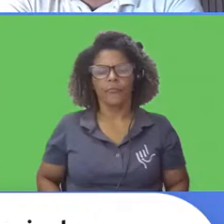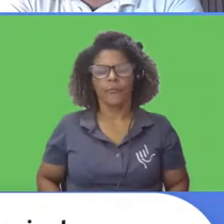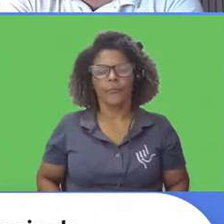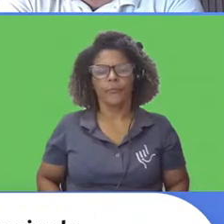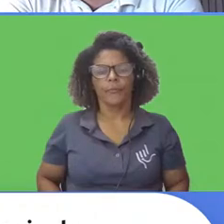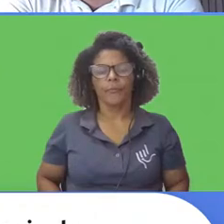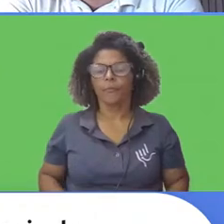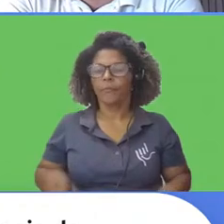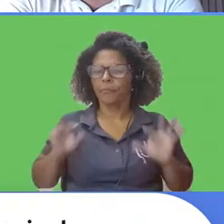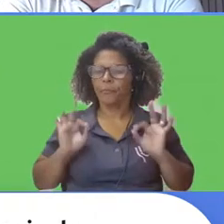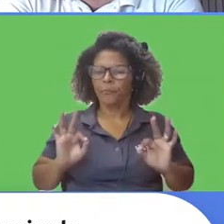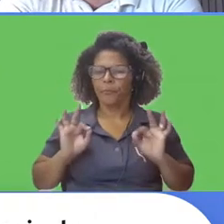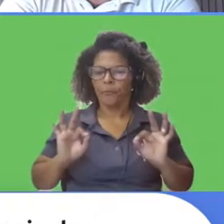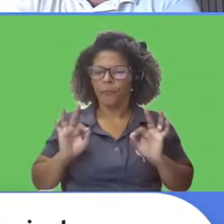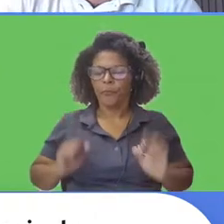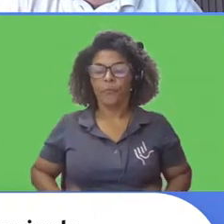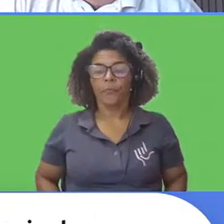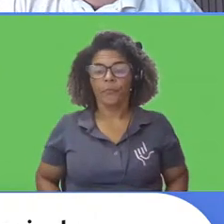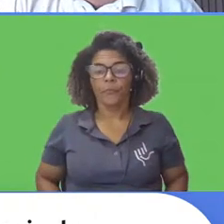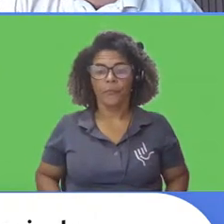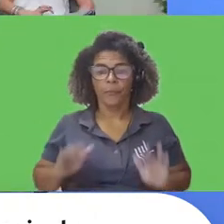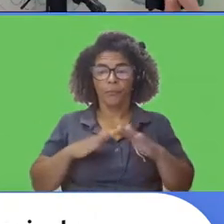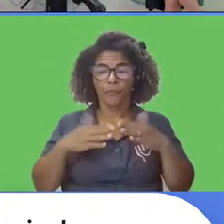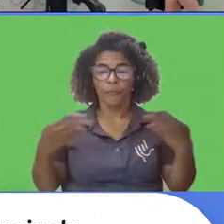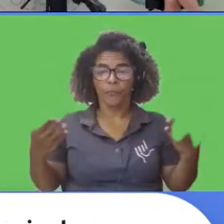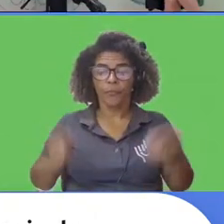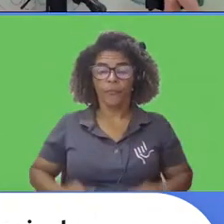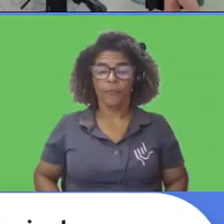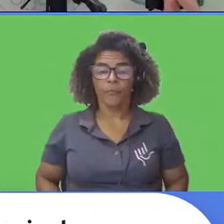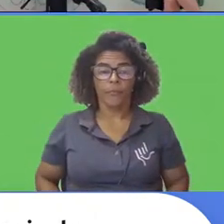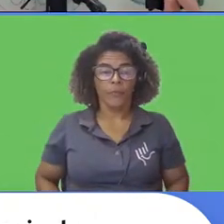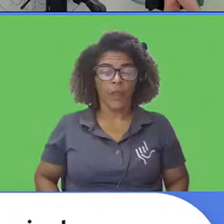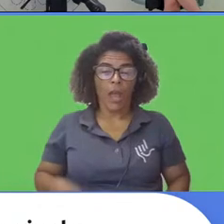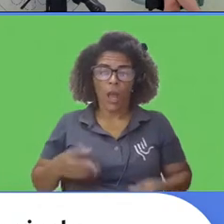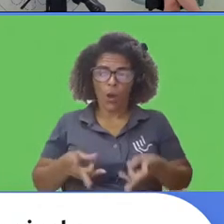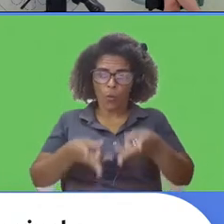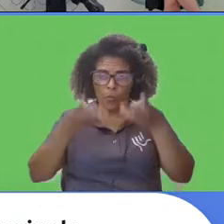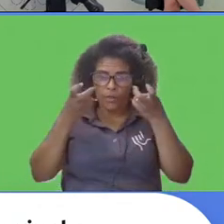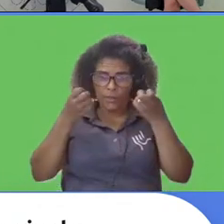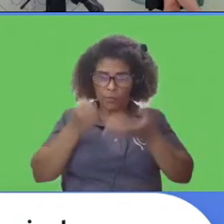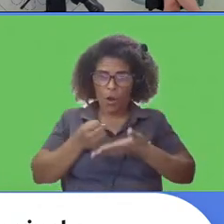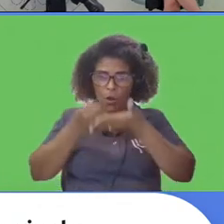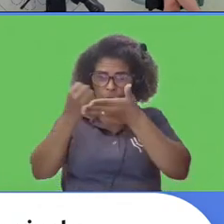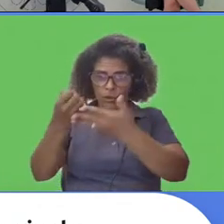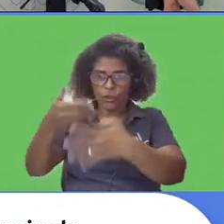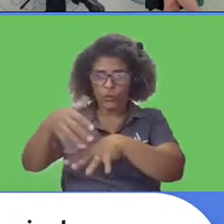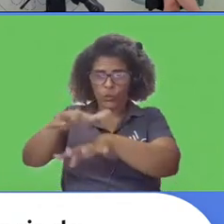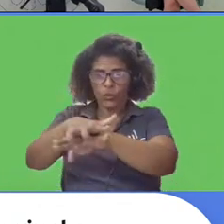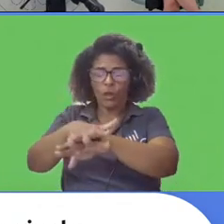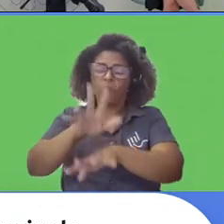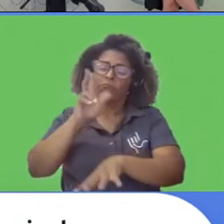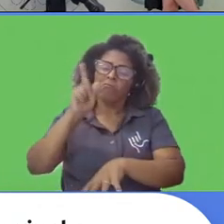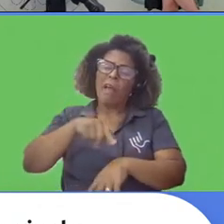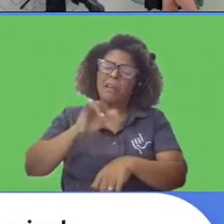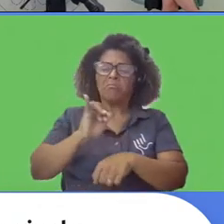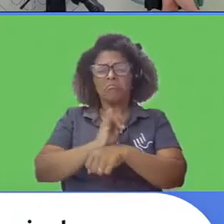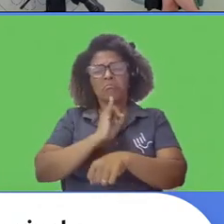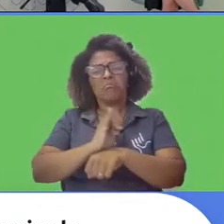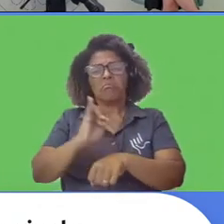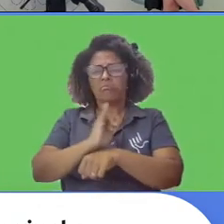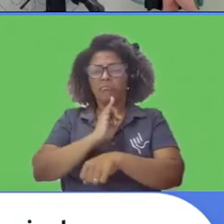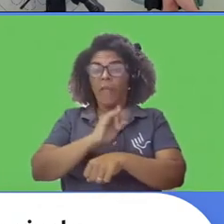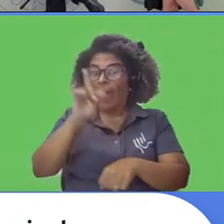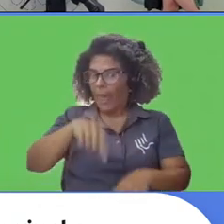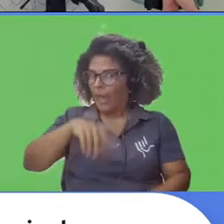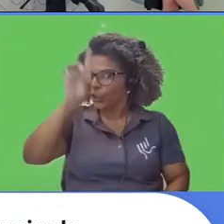Perfeito, Nara. Bom, eu vejo o auxílio inclusão como uma estratégia de inclusão. Ele é um